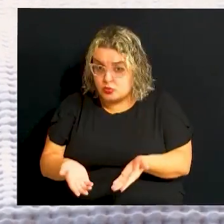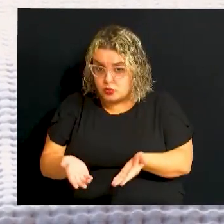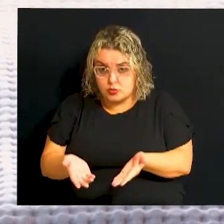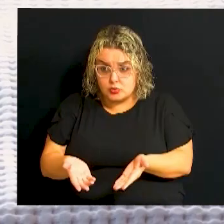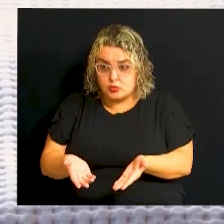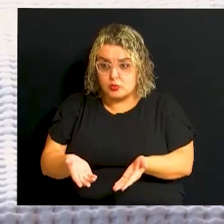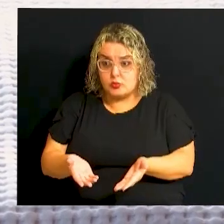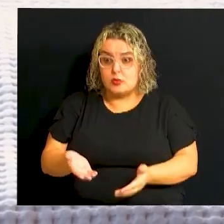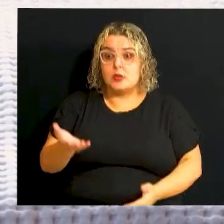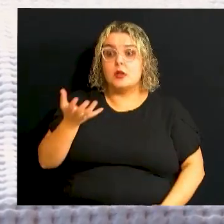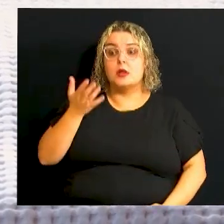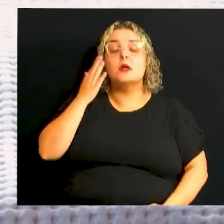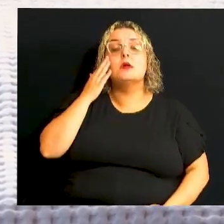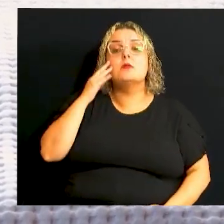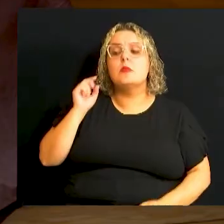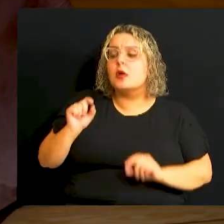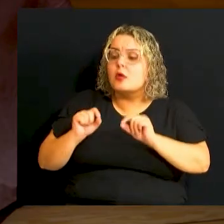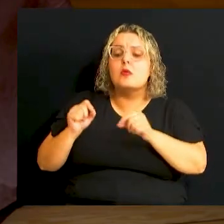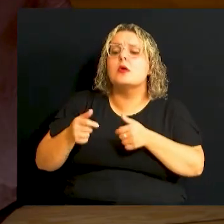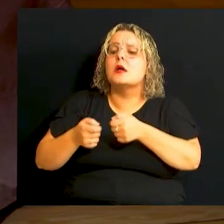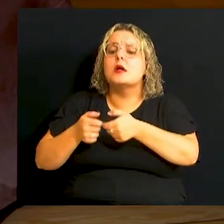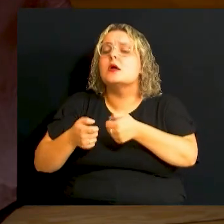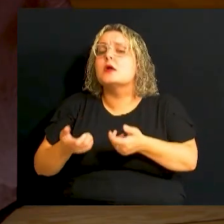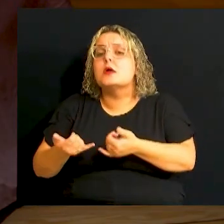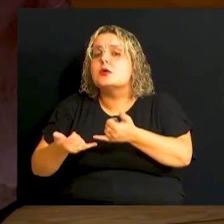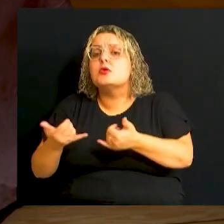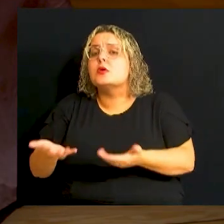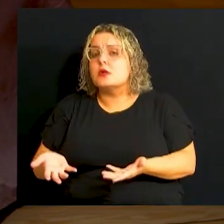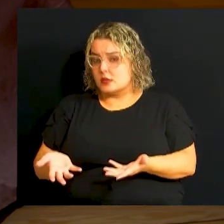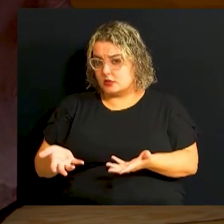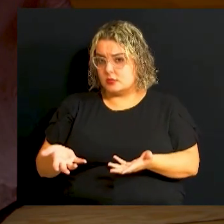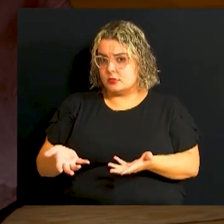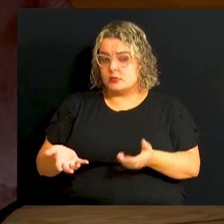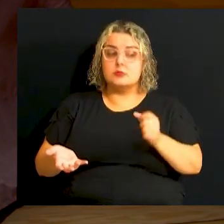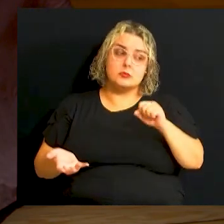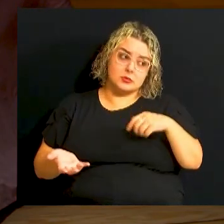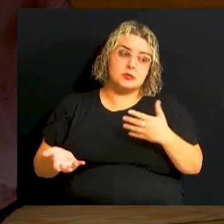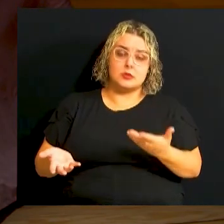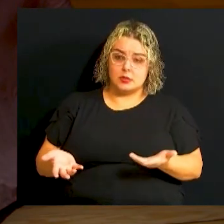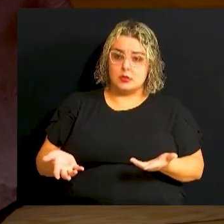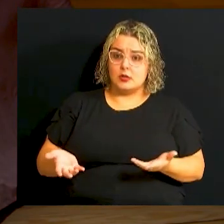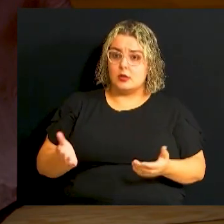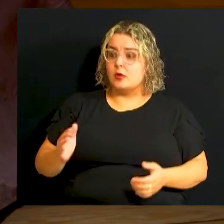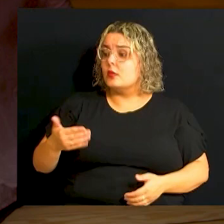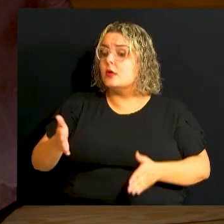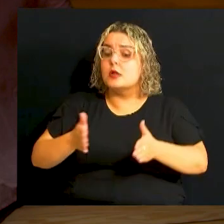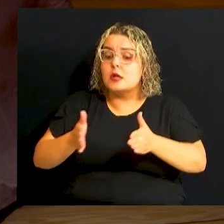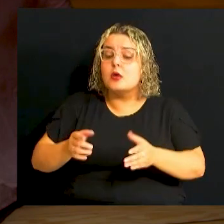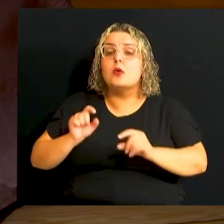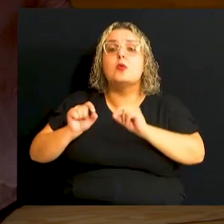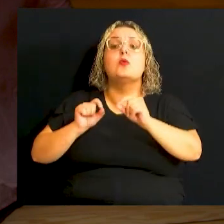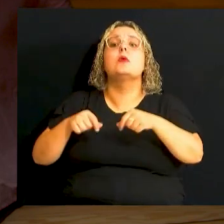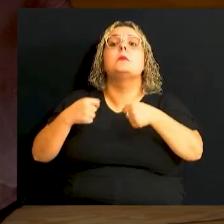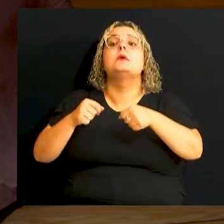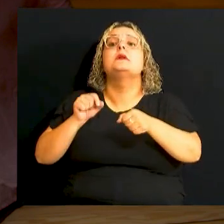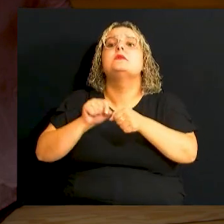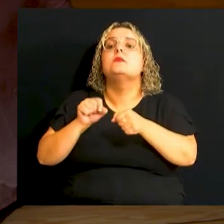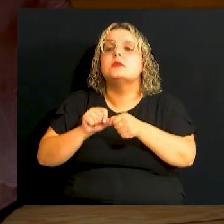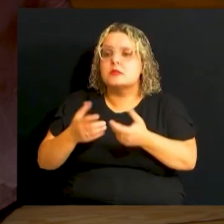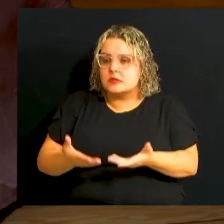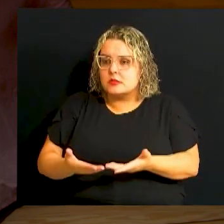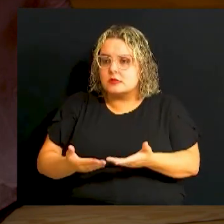jogar junto, Sim. querer saber do jogo. E aí, o que você está jogando? Onde que você chegou nessa fase? O que